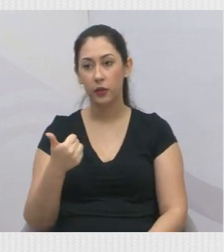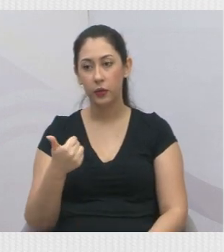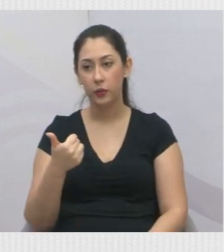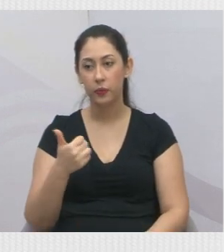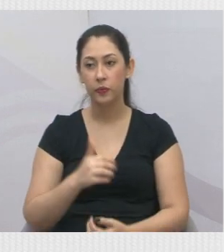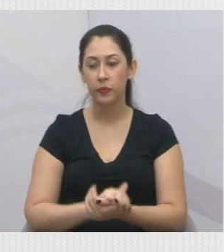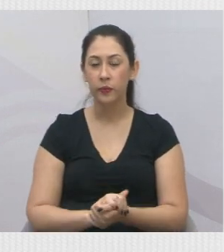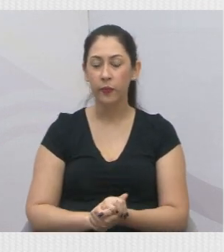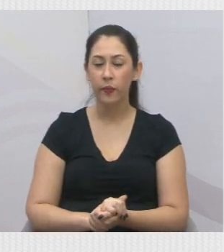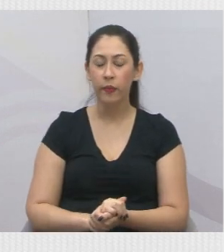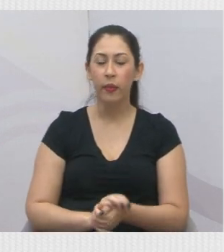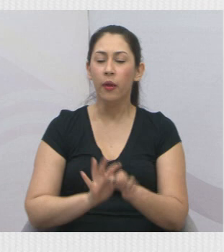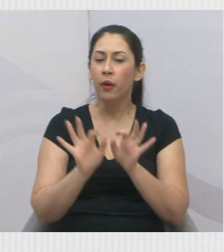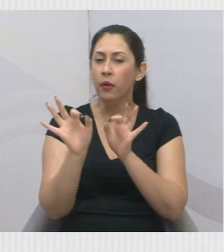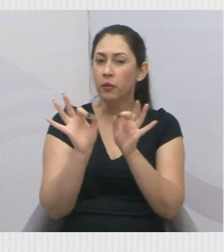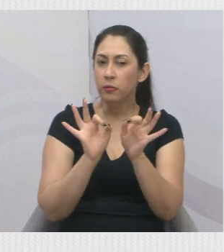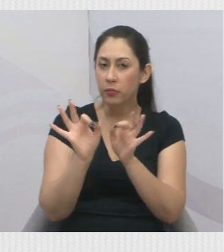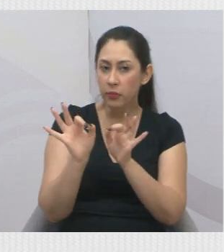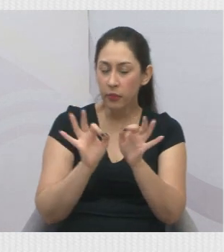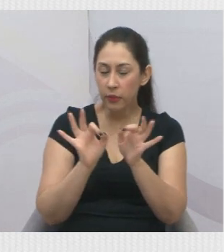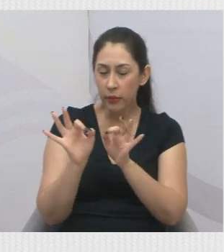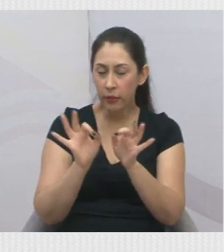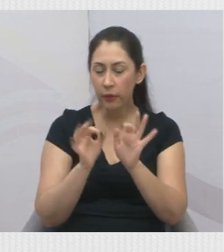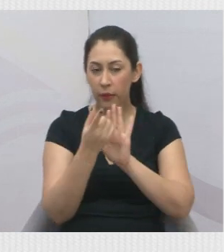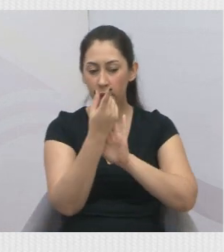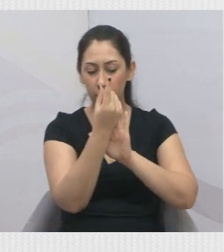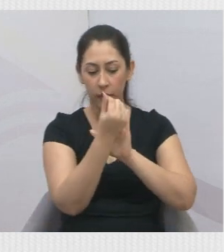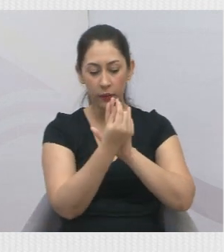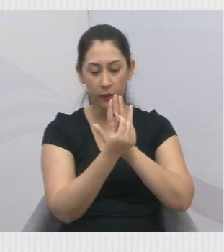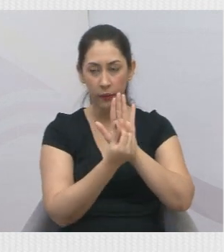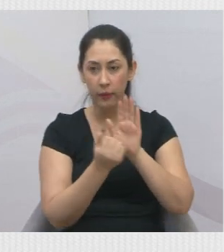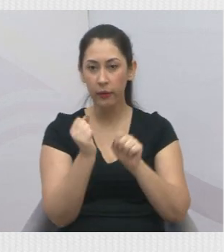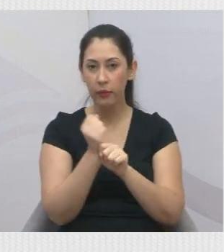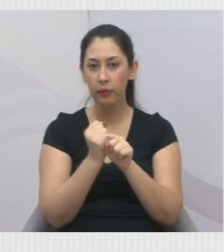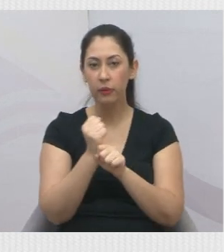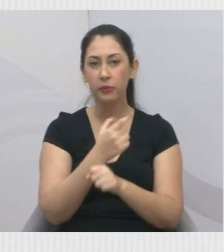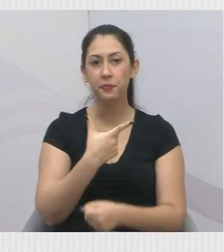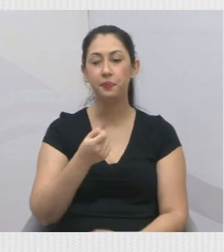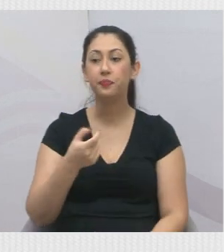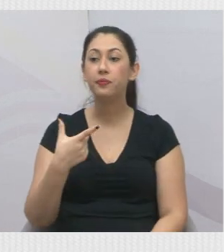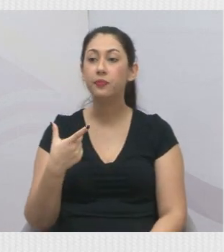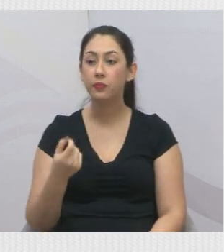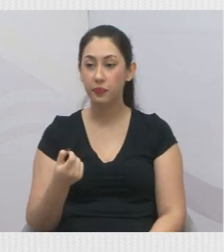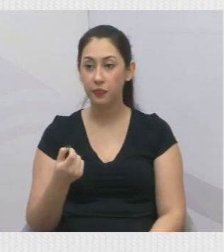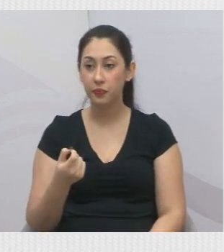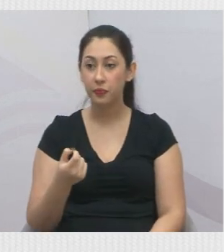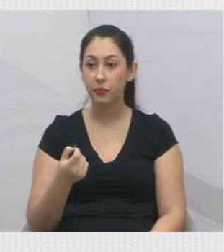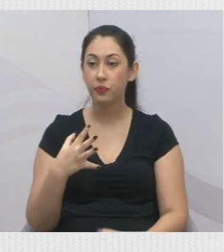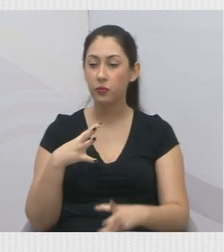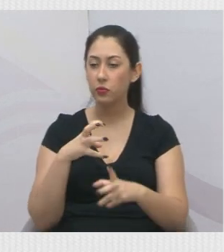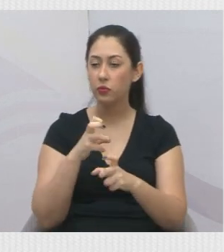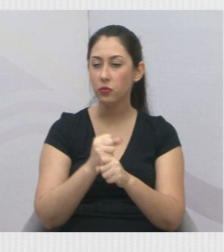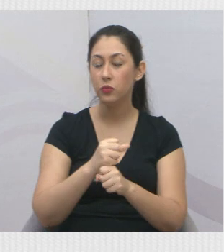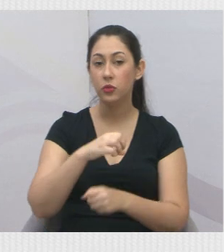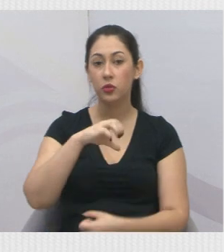Foi previsto no orçamento aqui aprovado pela Câmara, né, no ano de 2020, né, o montante de